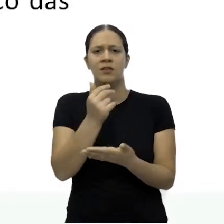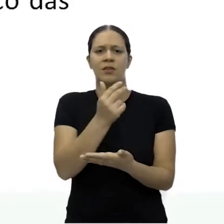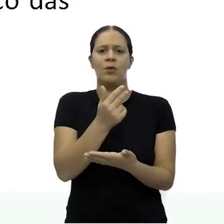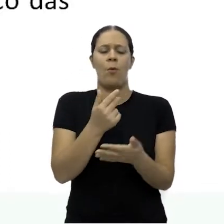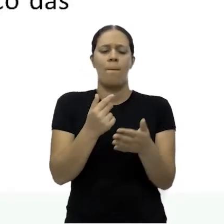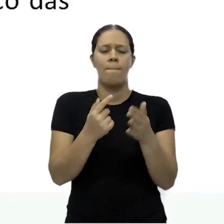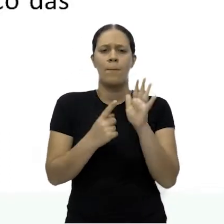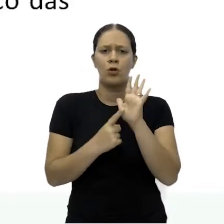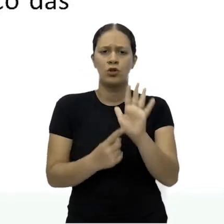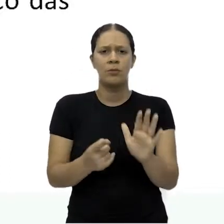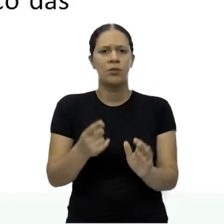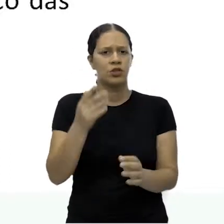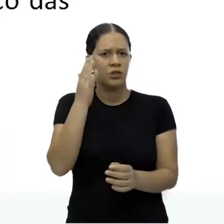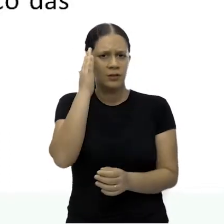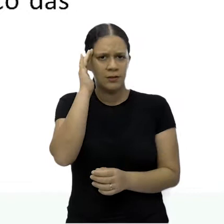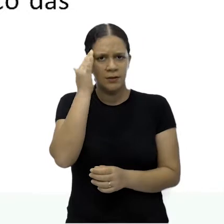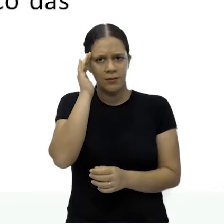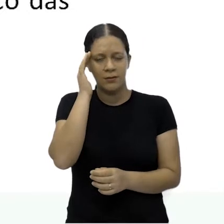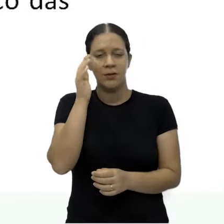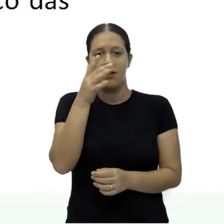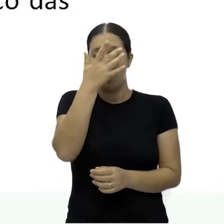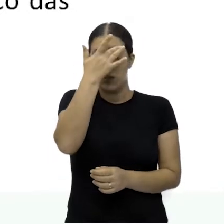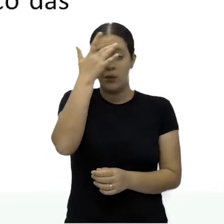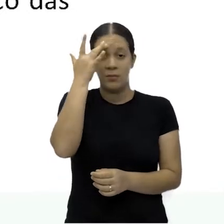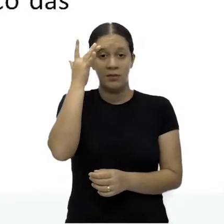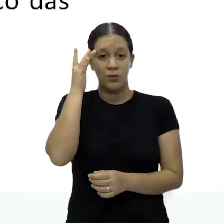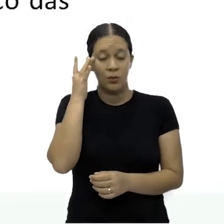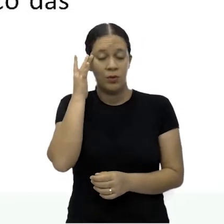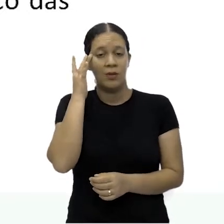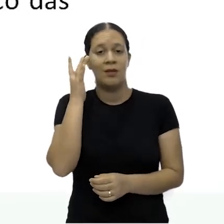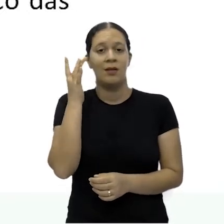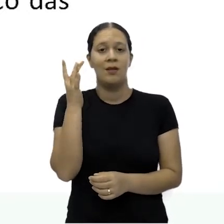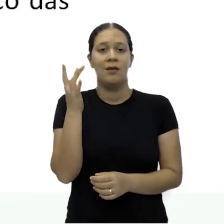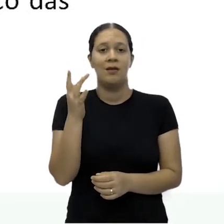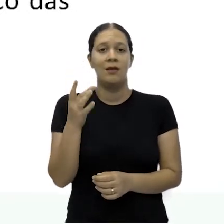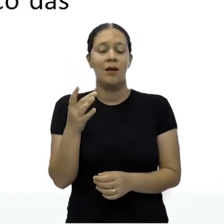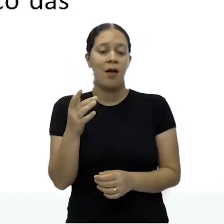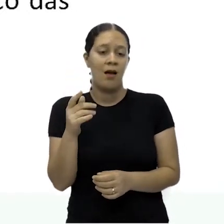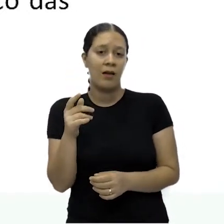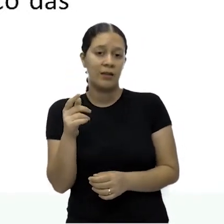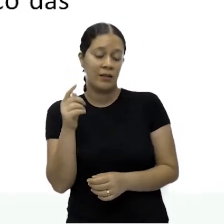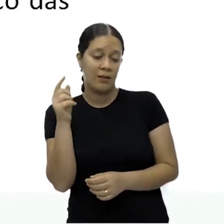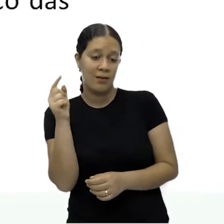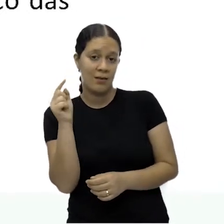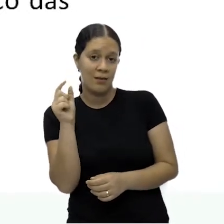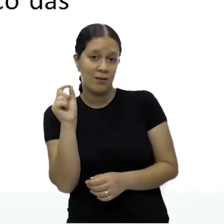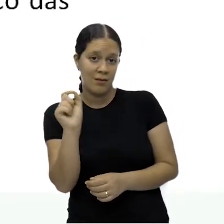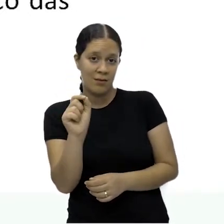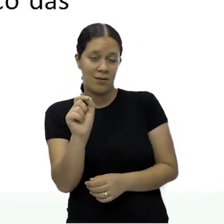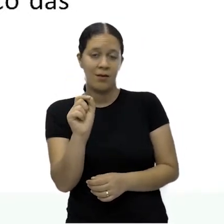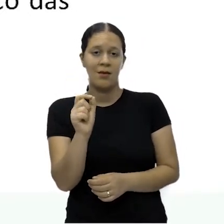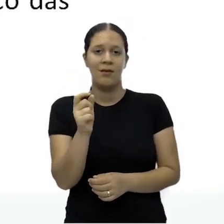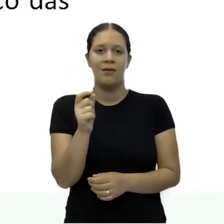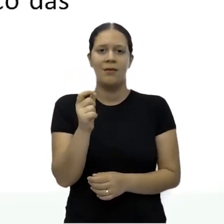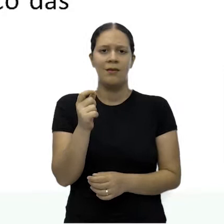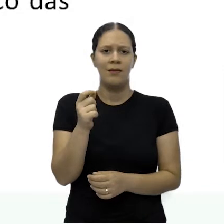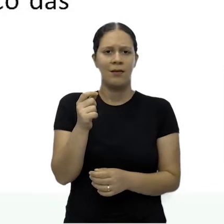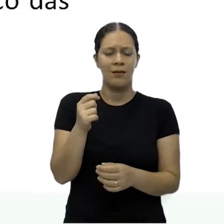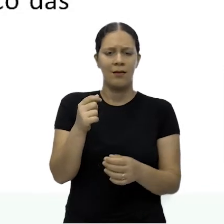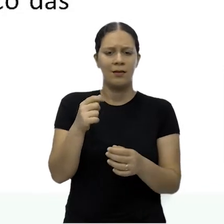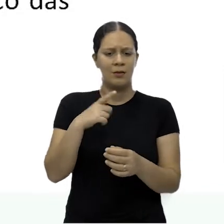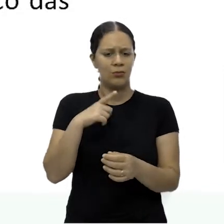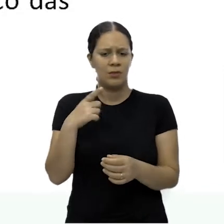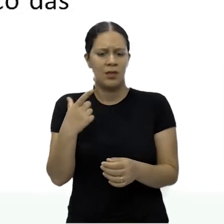imagens, gráficos, desenhos, e aí as pessoas que não são daquela área específica